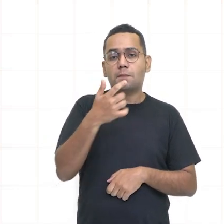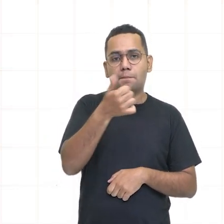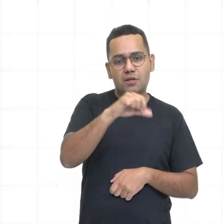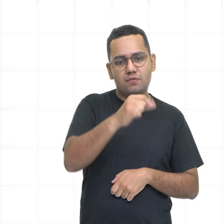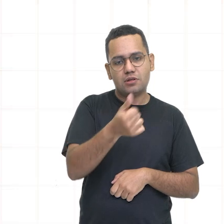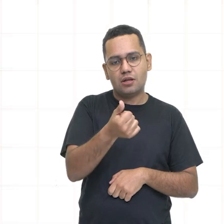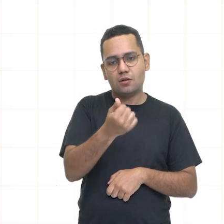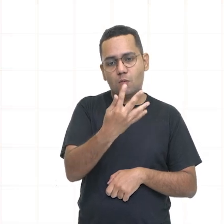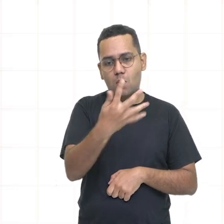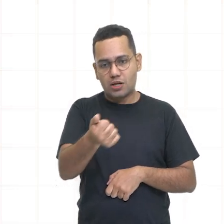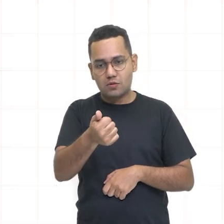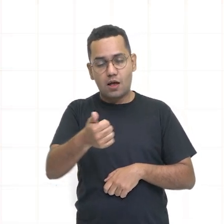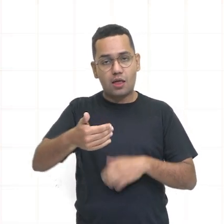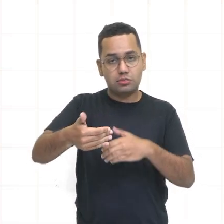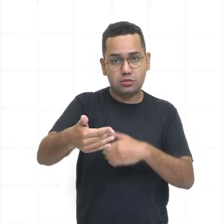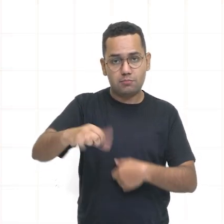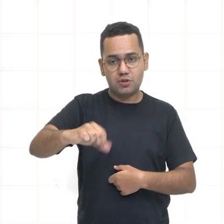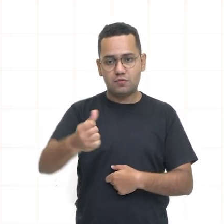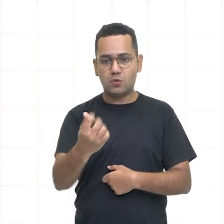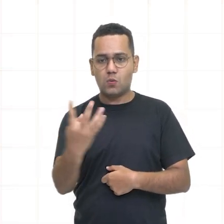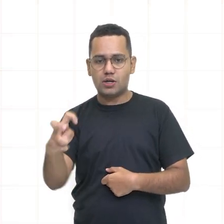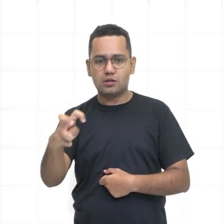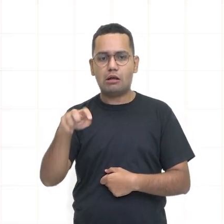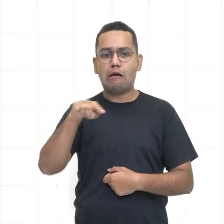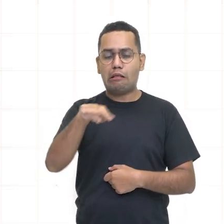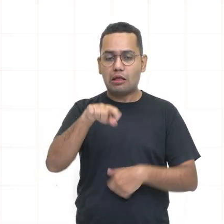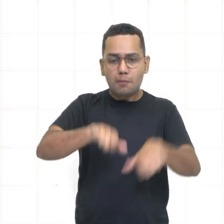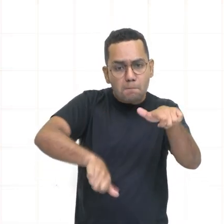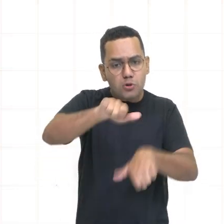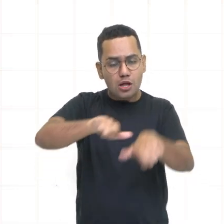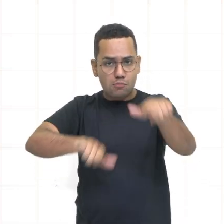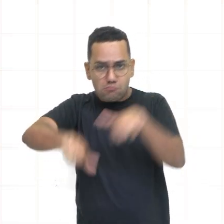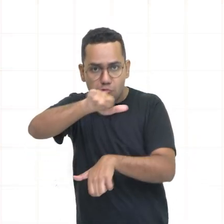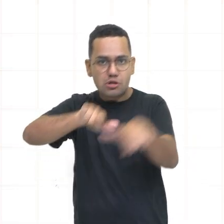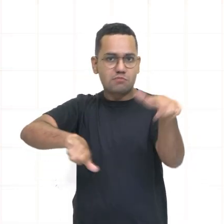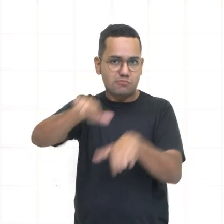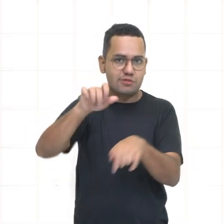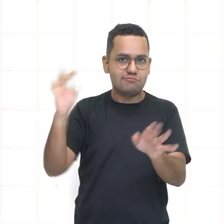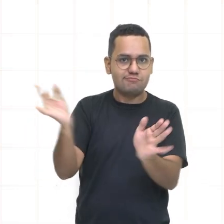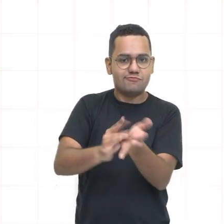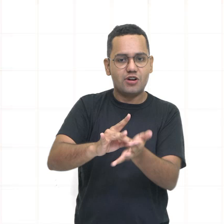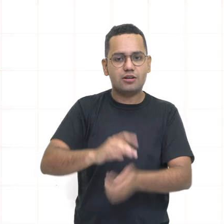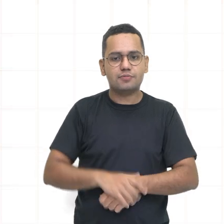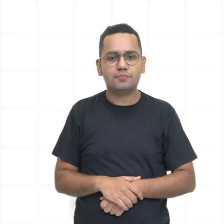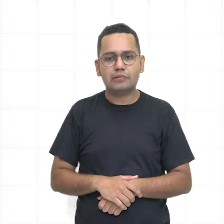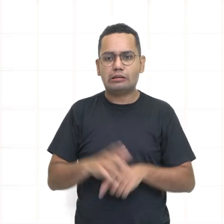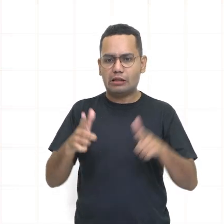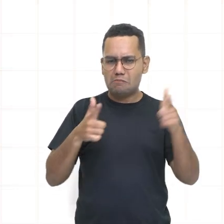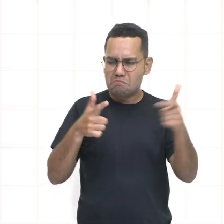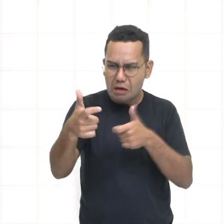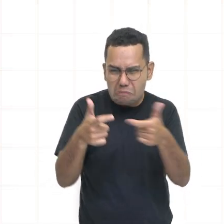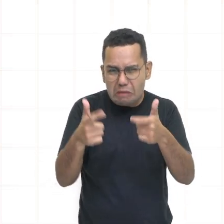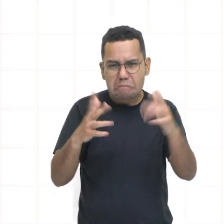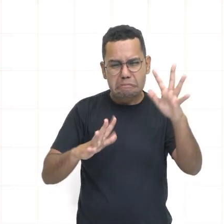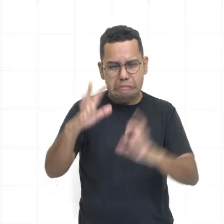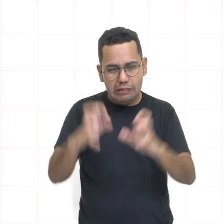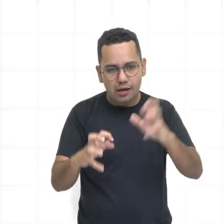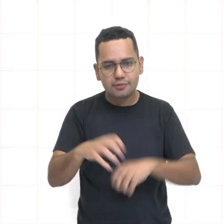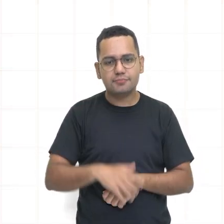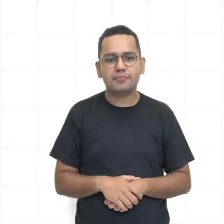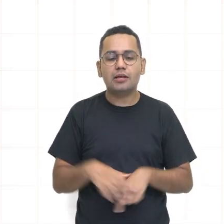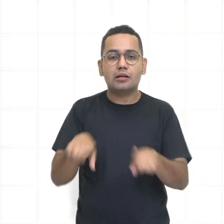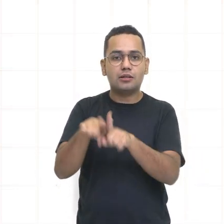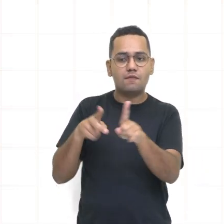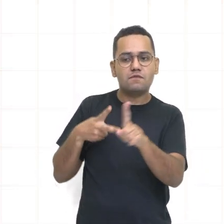a 1945, foi palco de reviravoltas dramáticas, batalhas épicas e, finalmente,